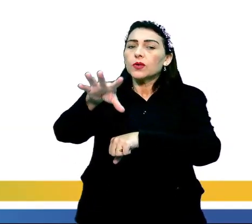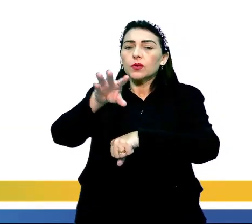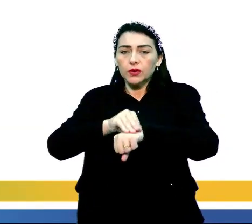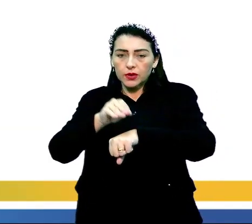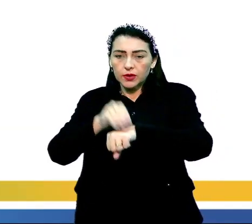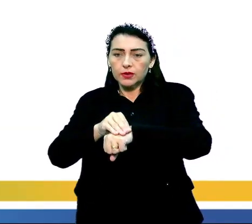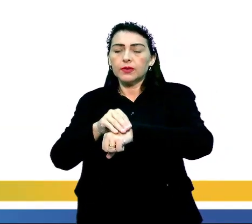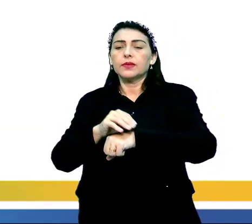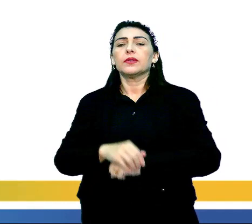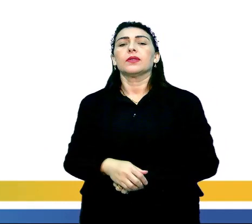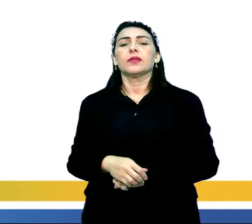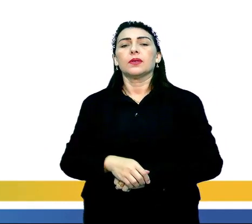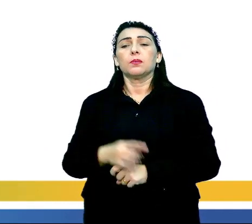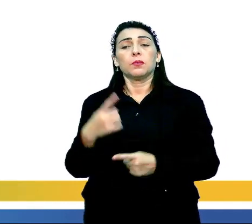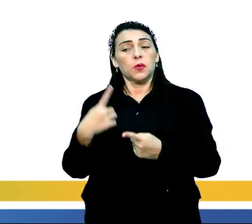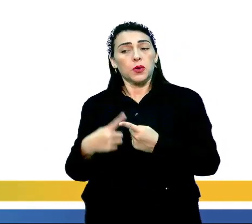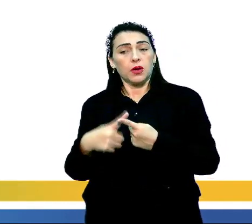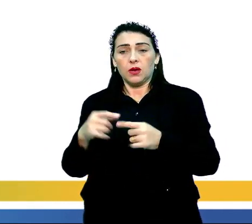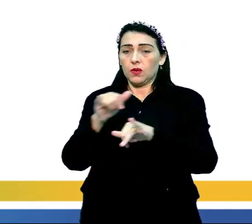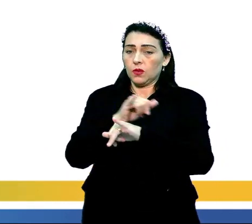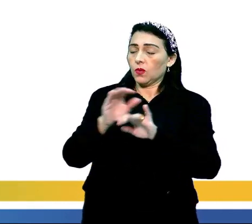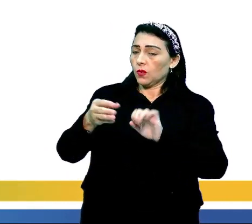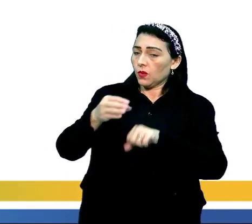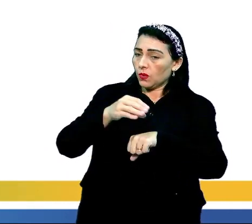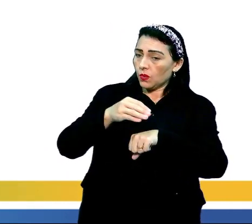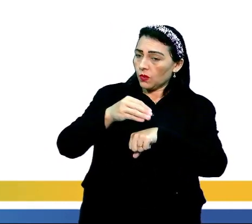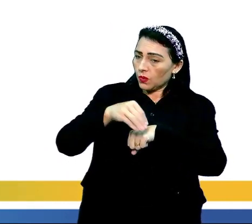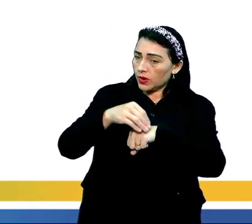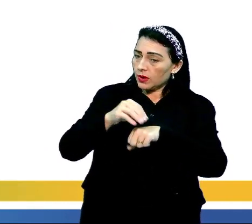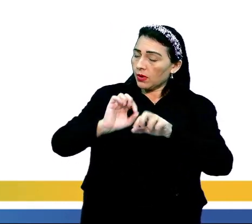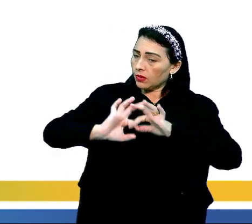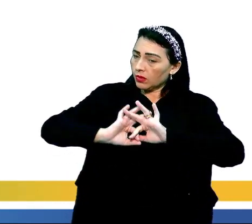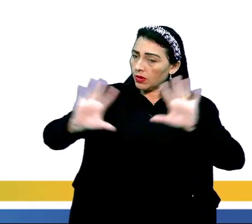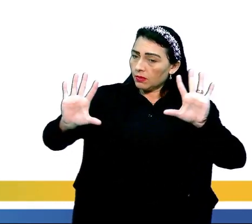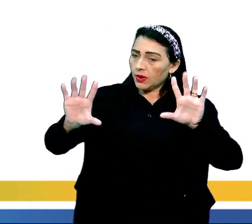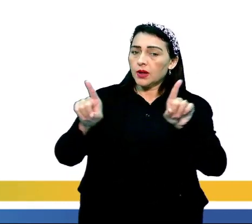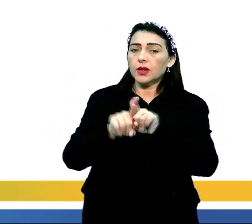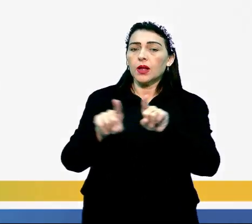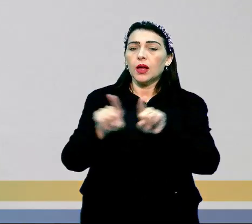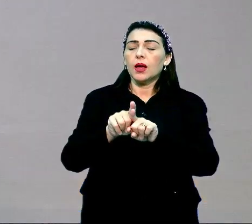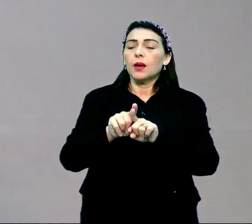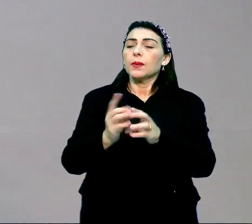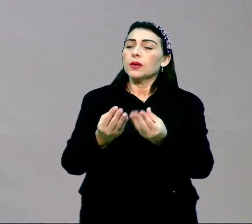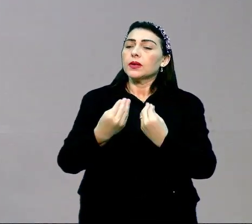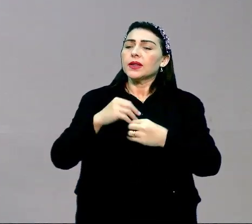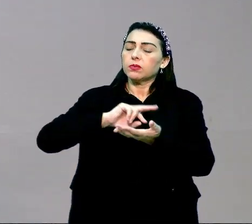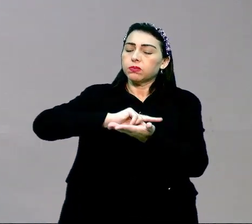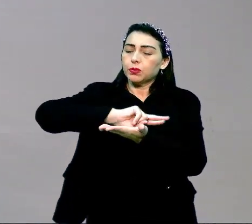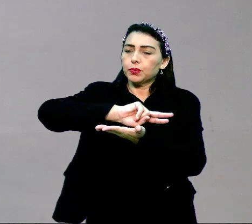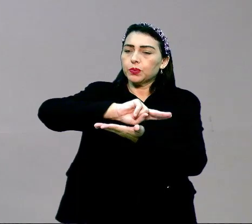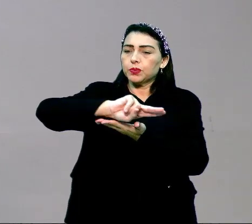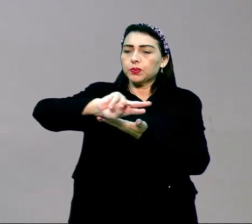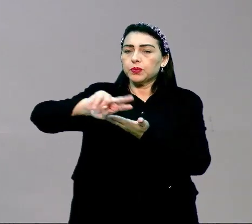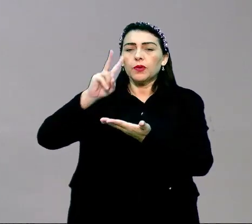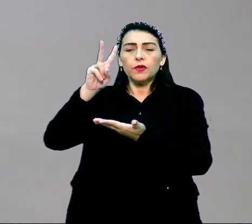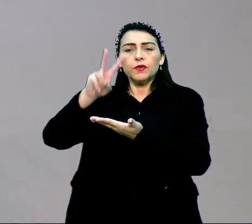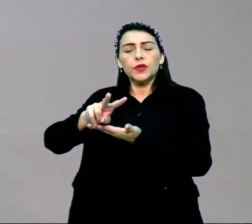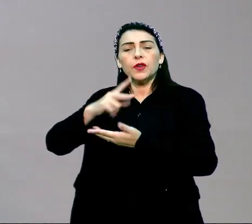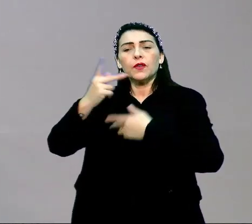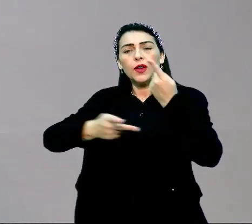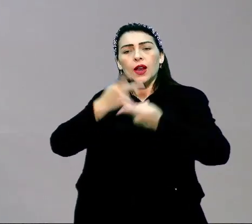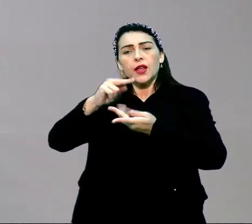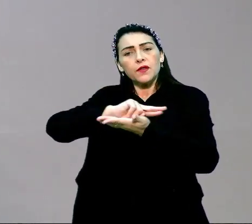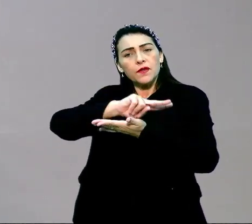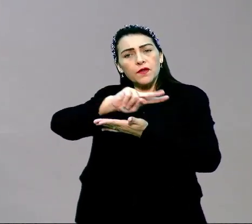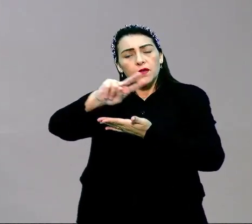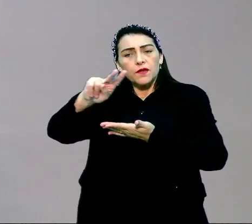conhecimento. Porque o conhecimento liberta e ele nos propicia essa diversidade. Veja que a gente mencionou